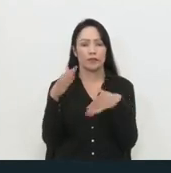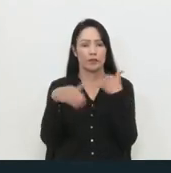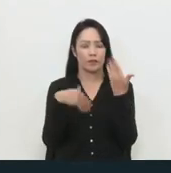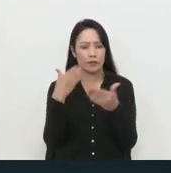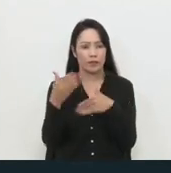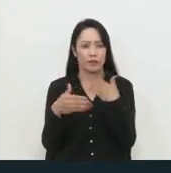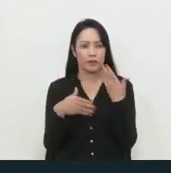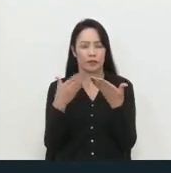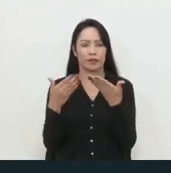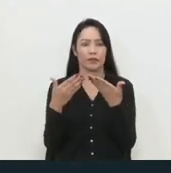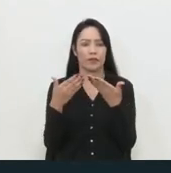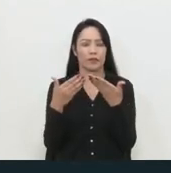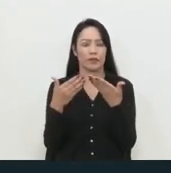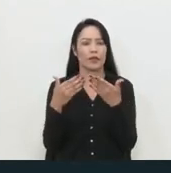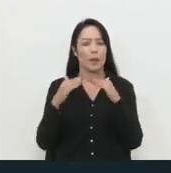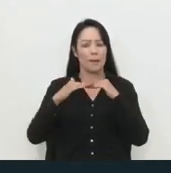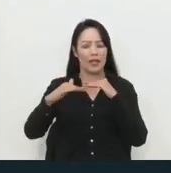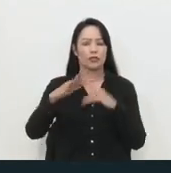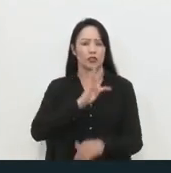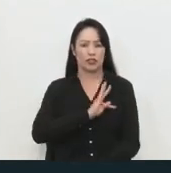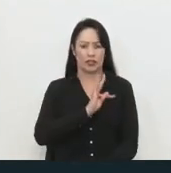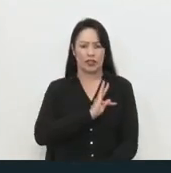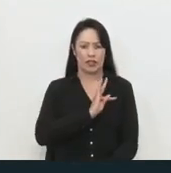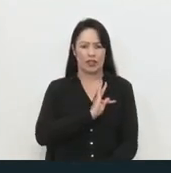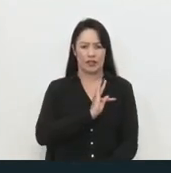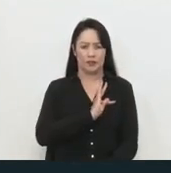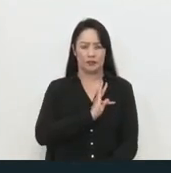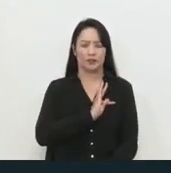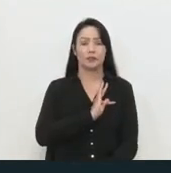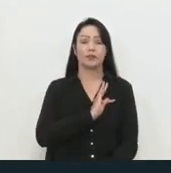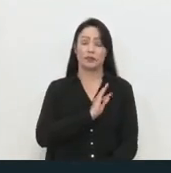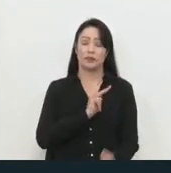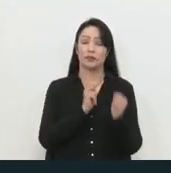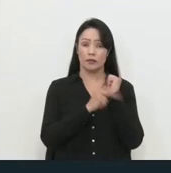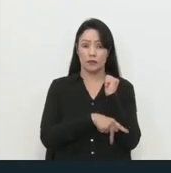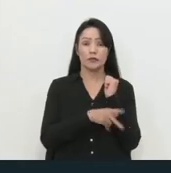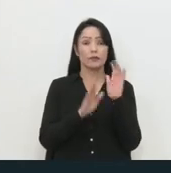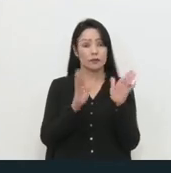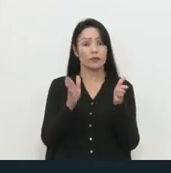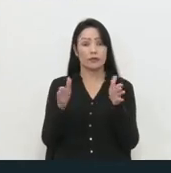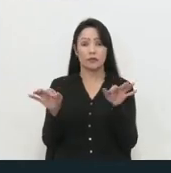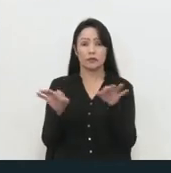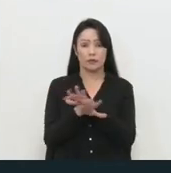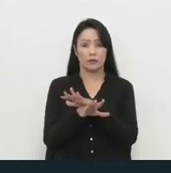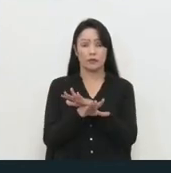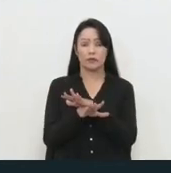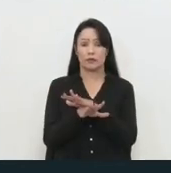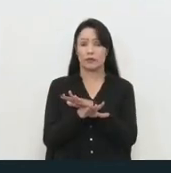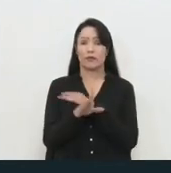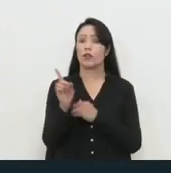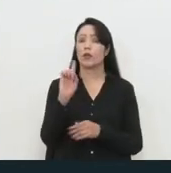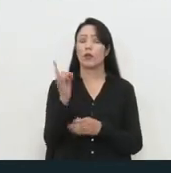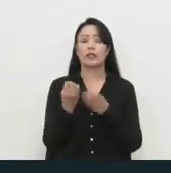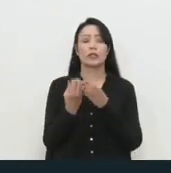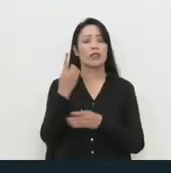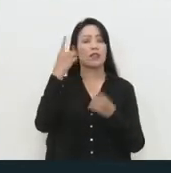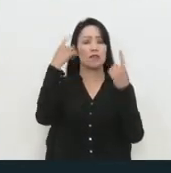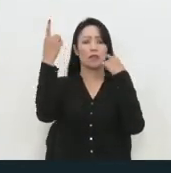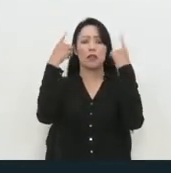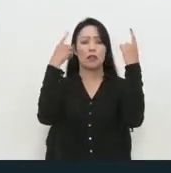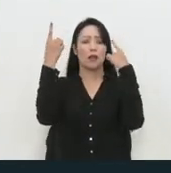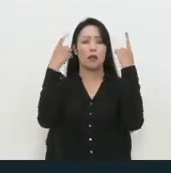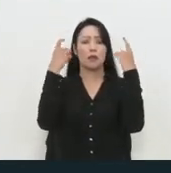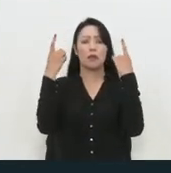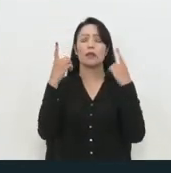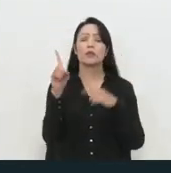no leito do Tietê como é esse projeto já existe já existe não é criação não é invenção os